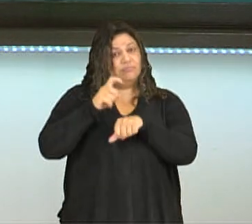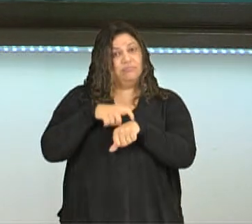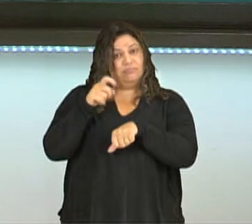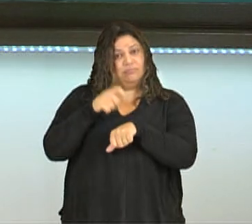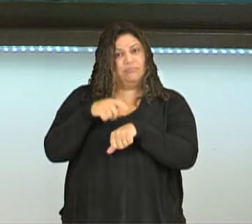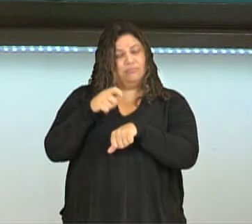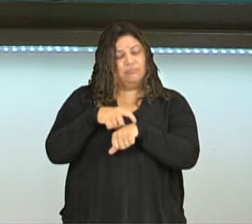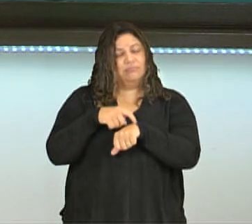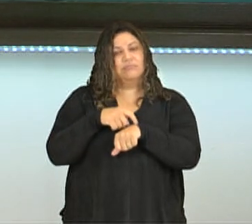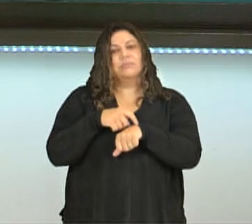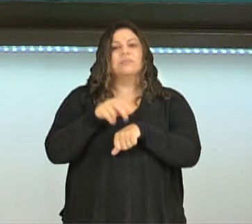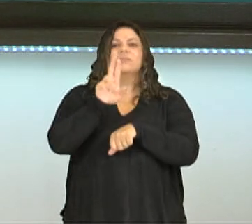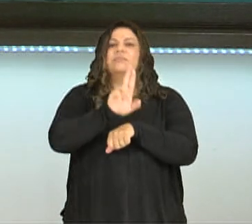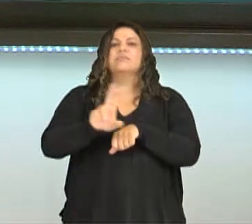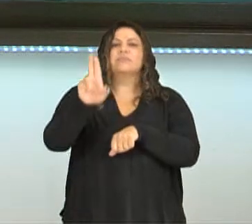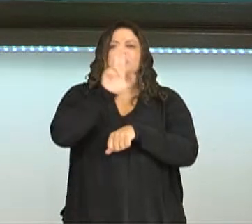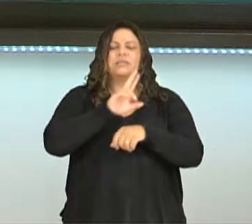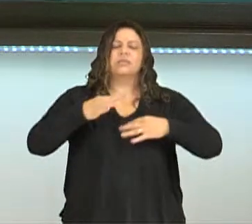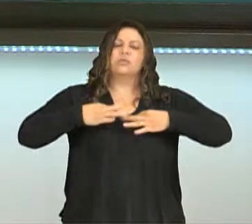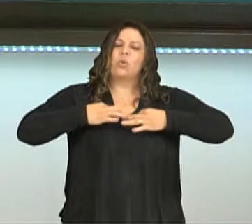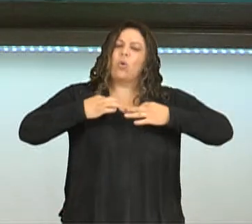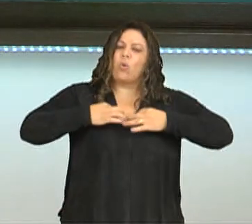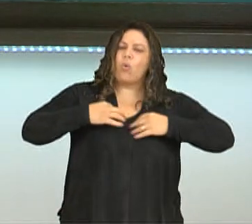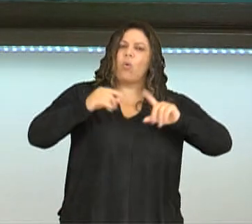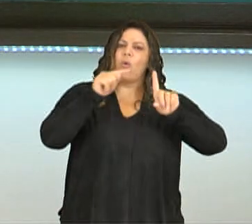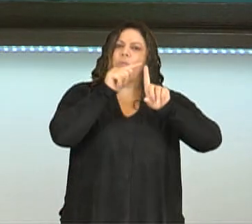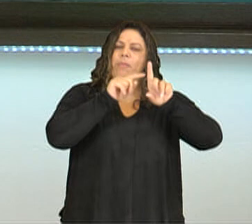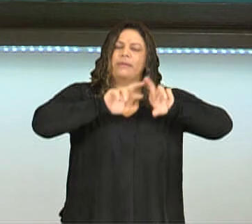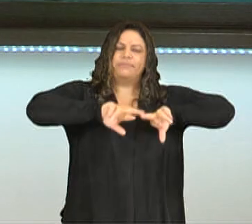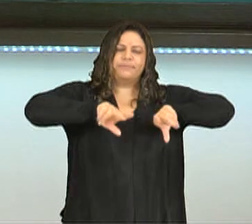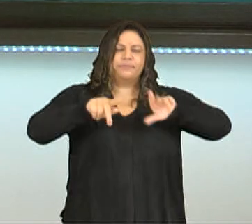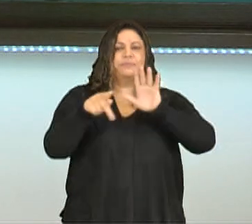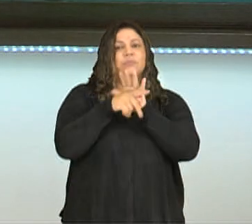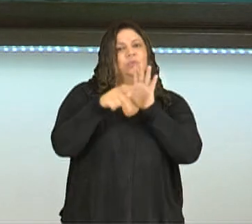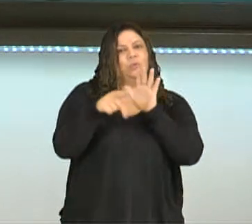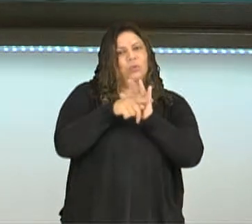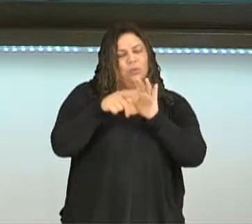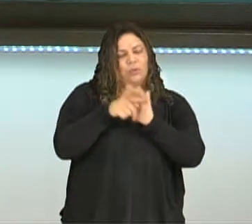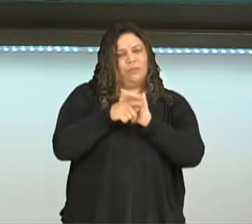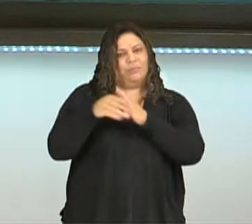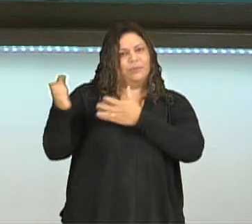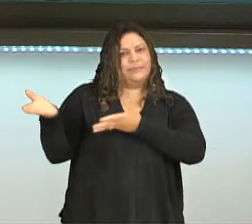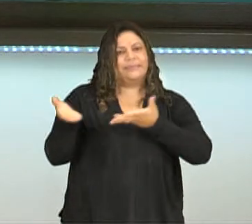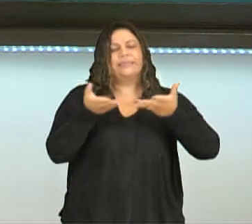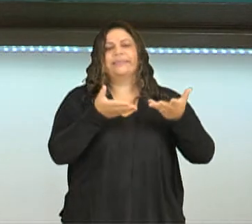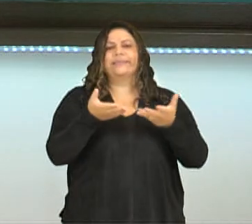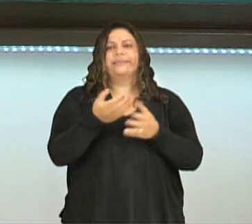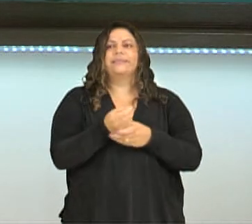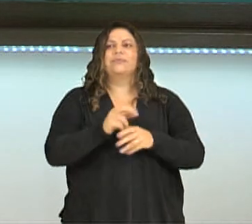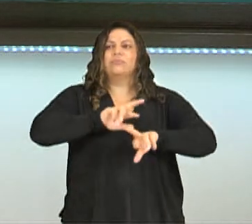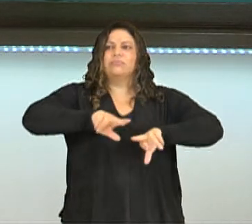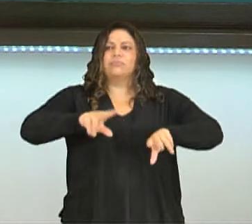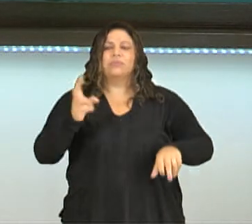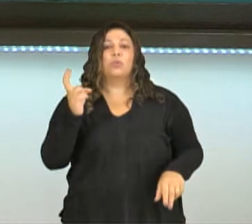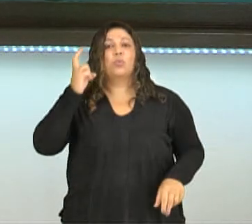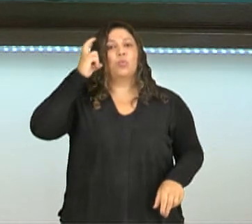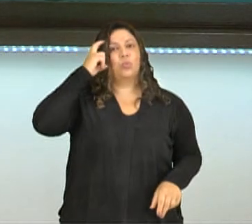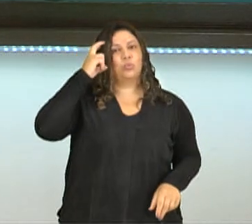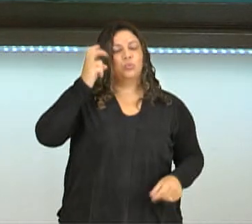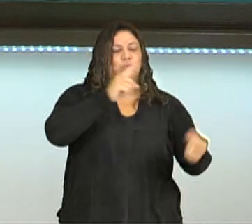eles acabam usando a vestimenta típica e trazendo outros aspectos da cultura polonesa.